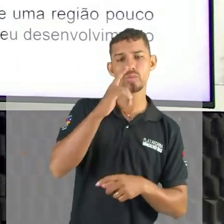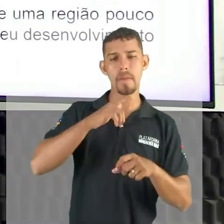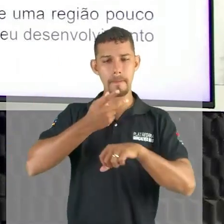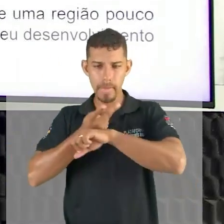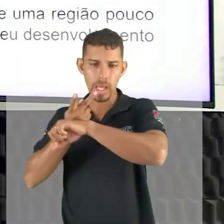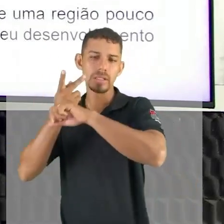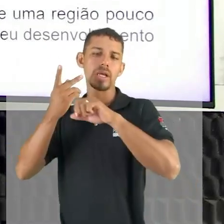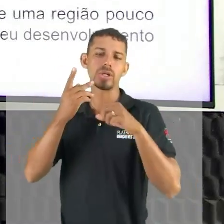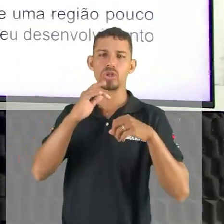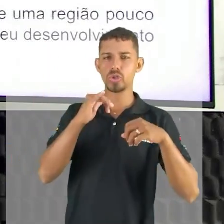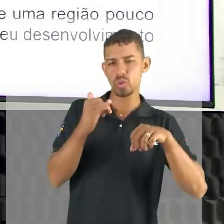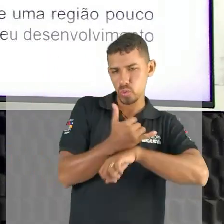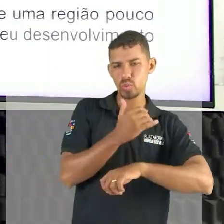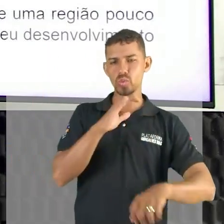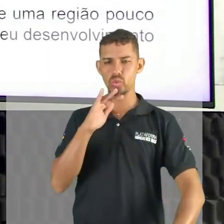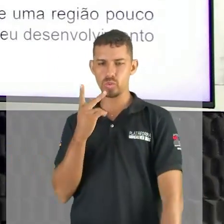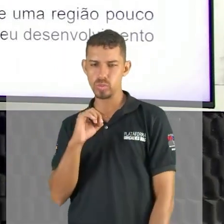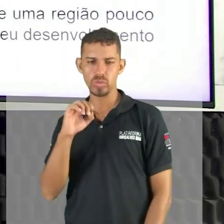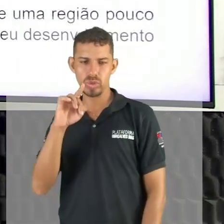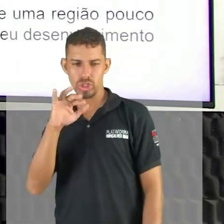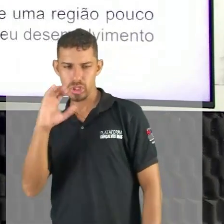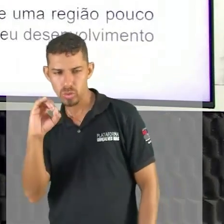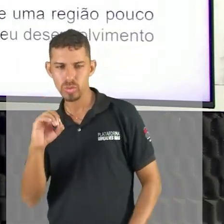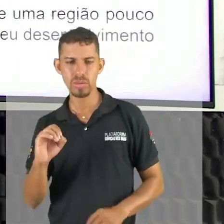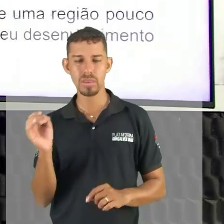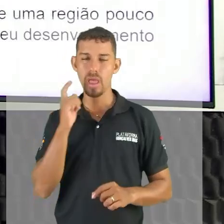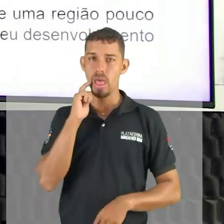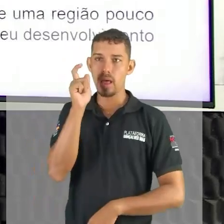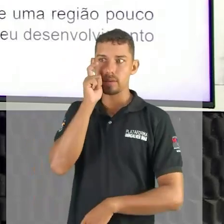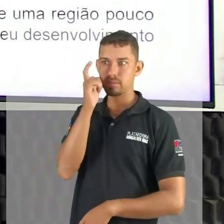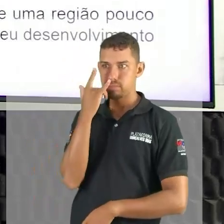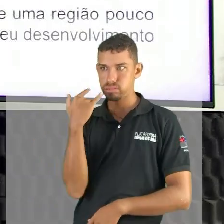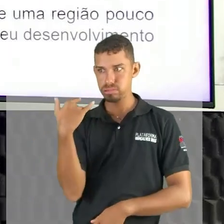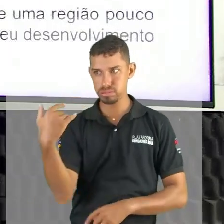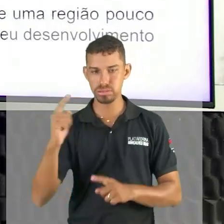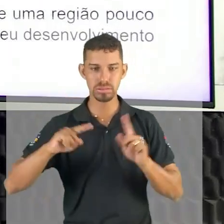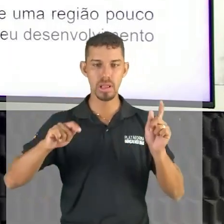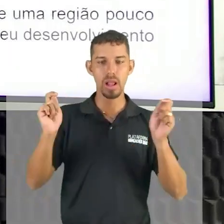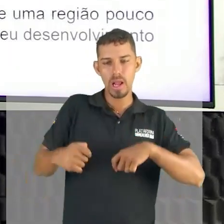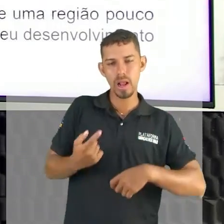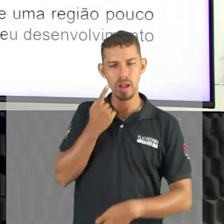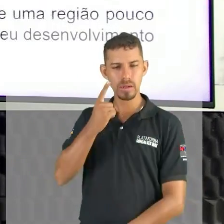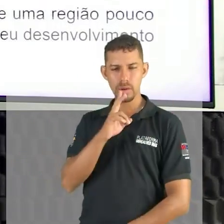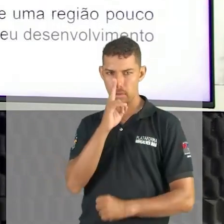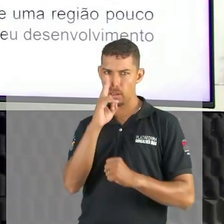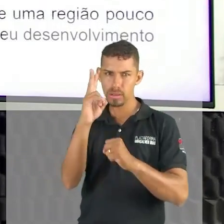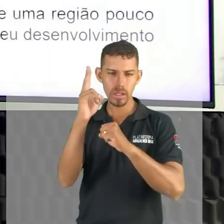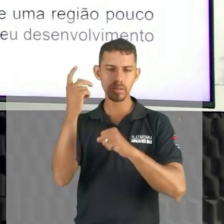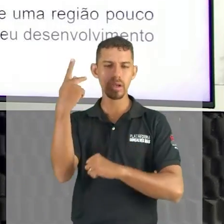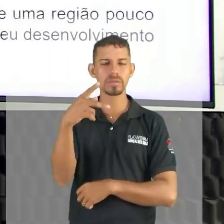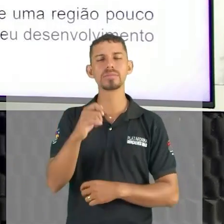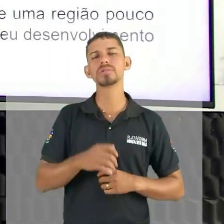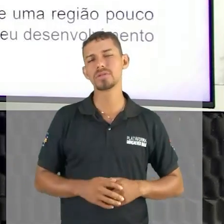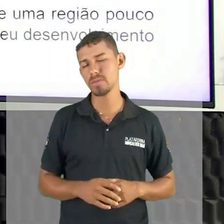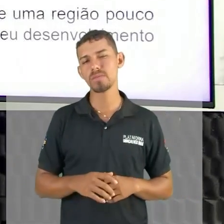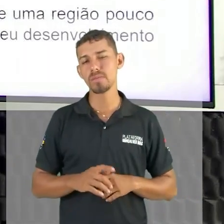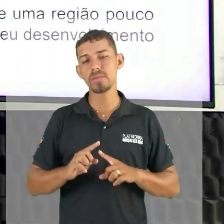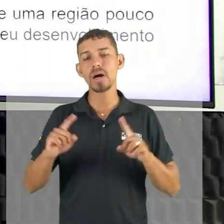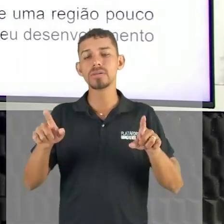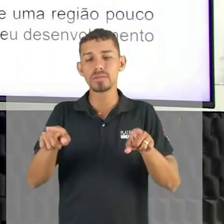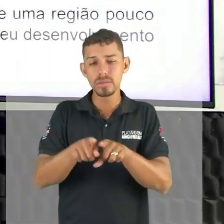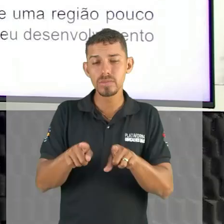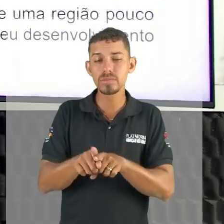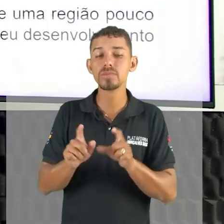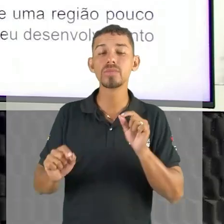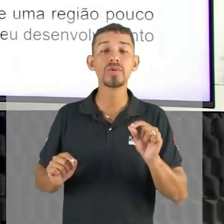chumbo, zinco, torna-se atraente, não só em função de seu formidável potencial, mas também